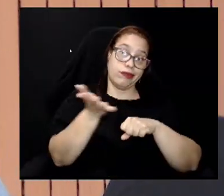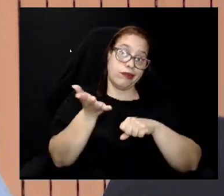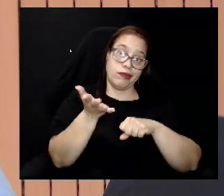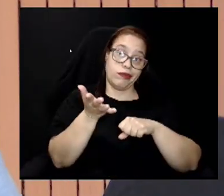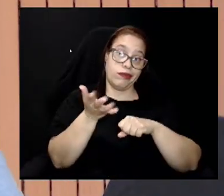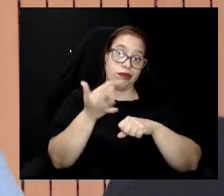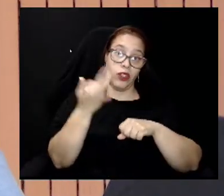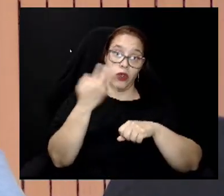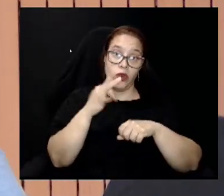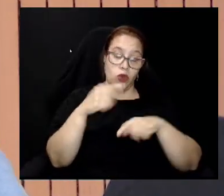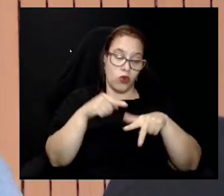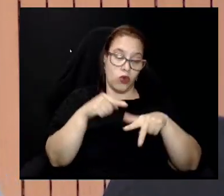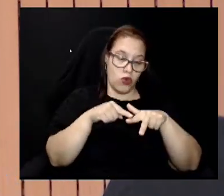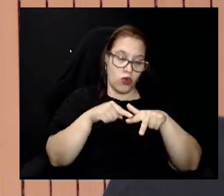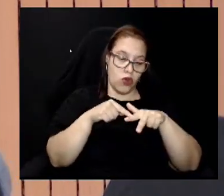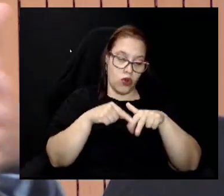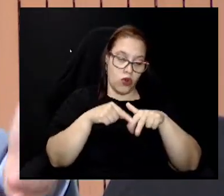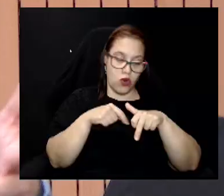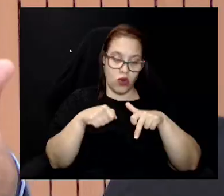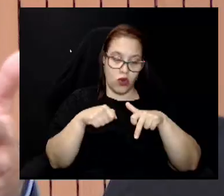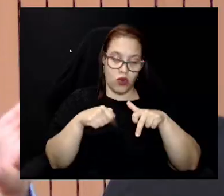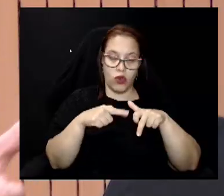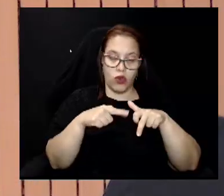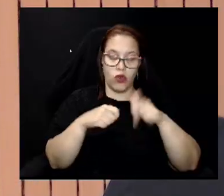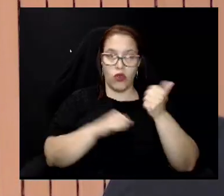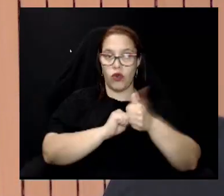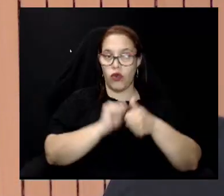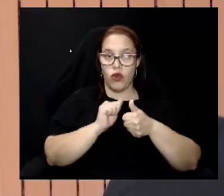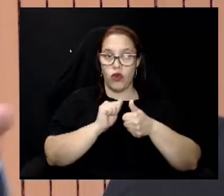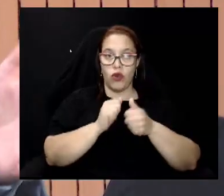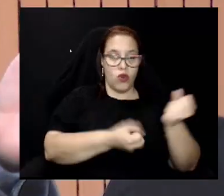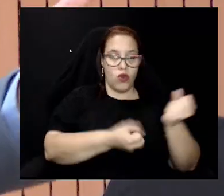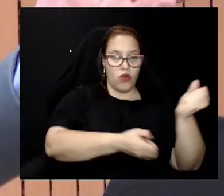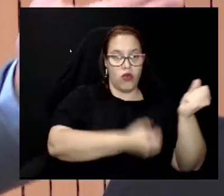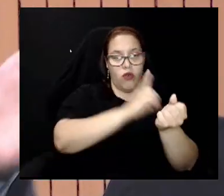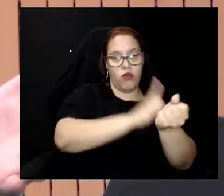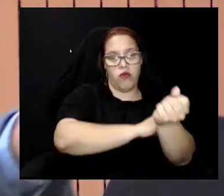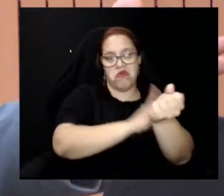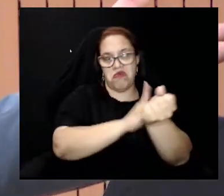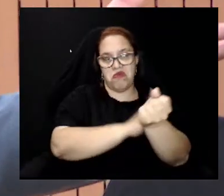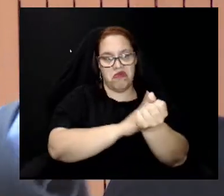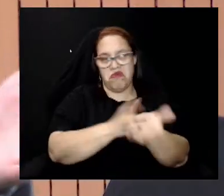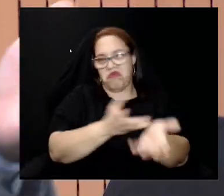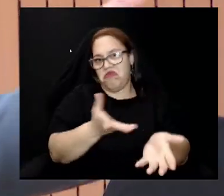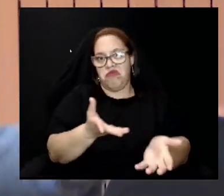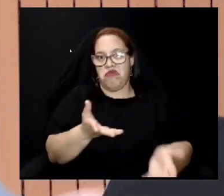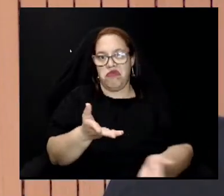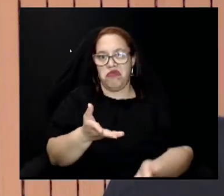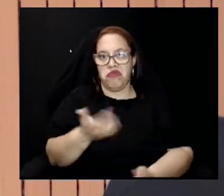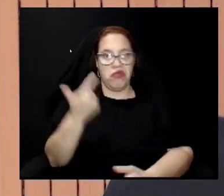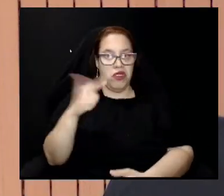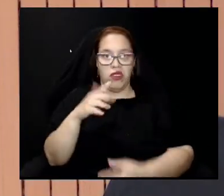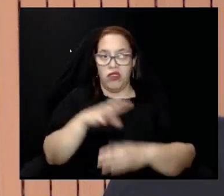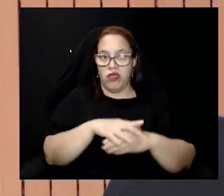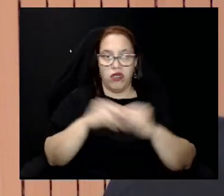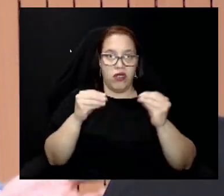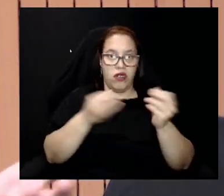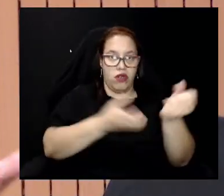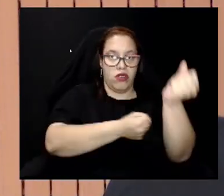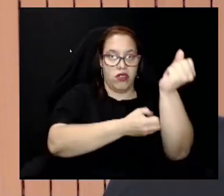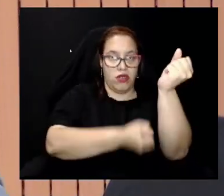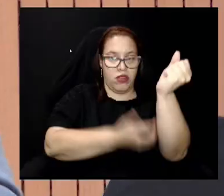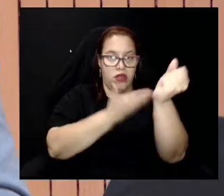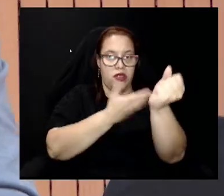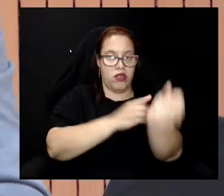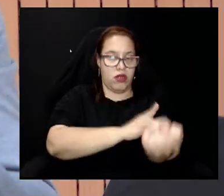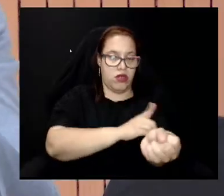joelho porque jogou futebol errado, seja uma pressão alta, uma diabetes, e muito provavelmente não vamos nos curar de pressão alta e diabetes. Muito provavelmente